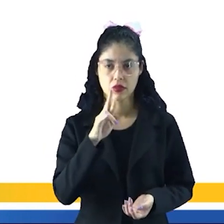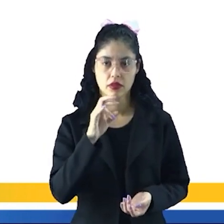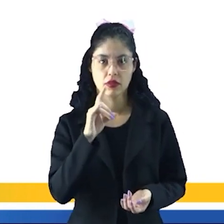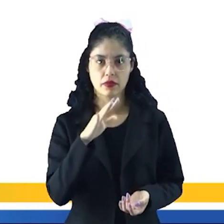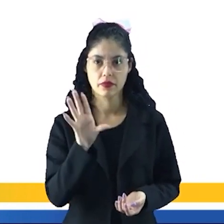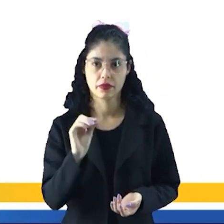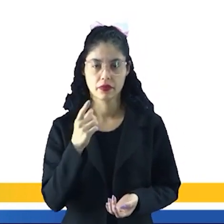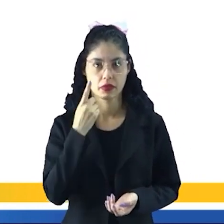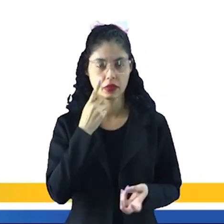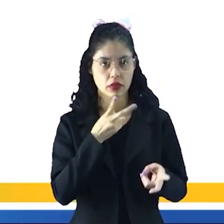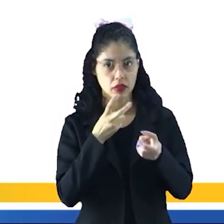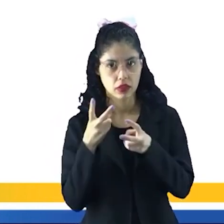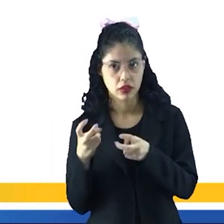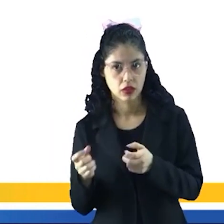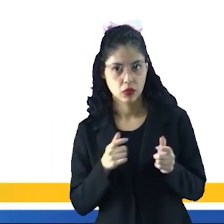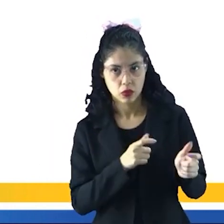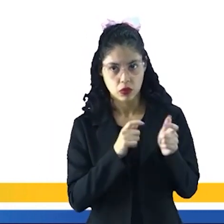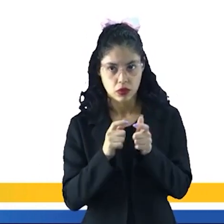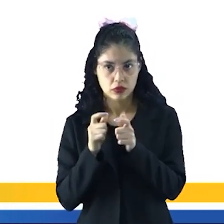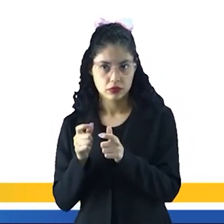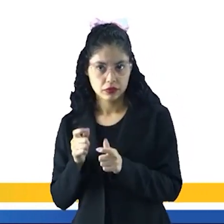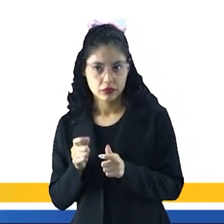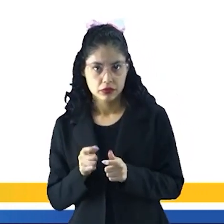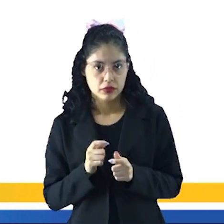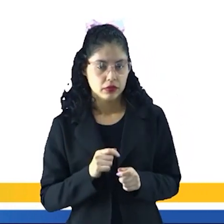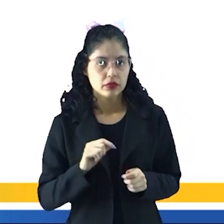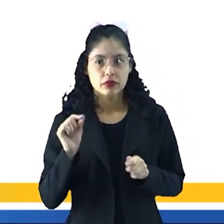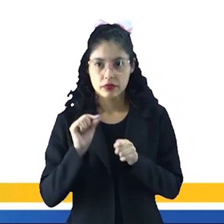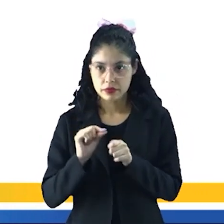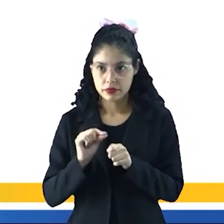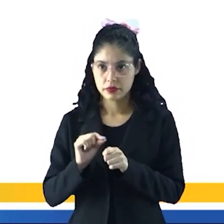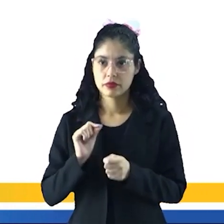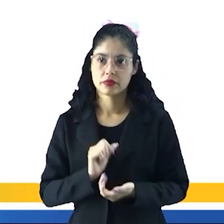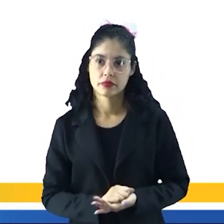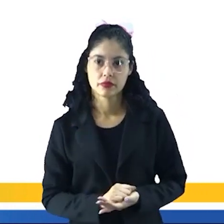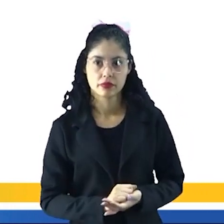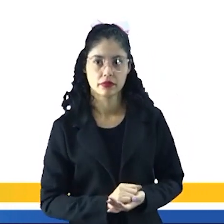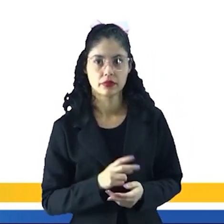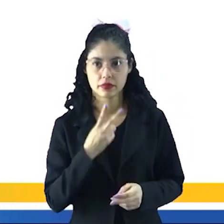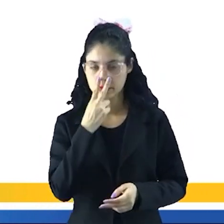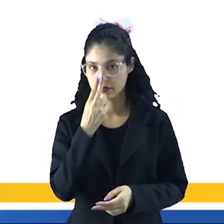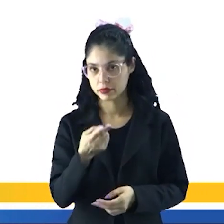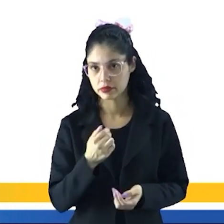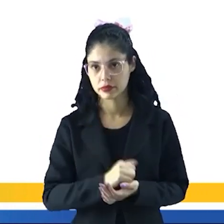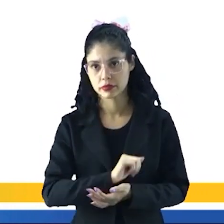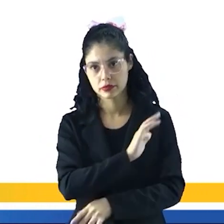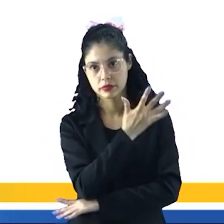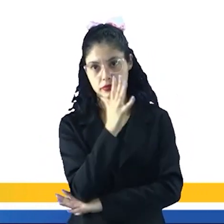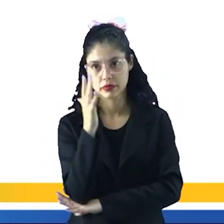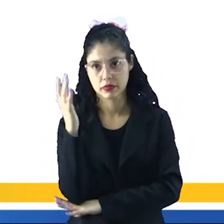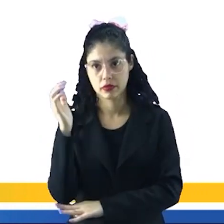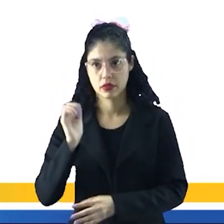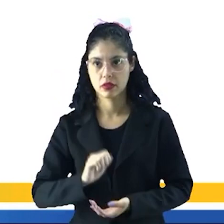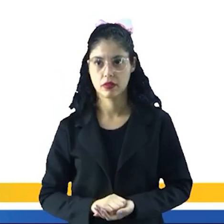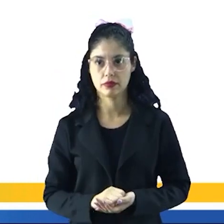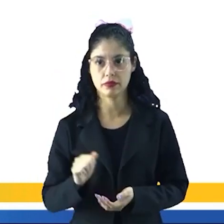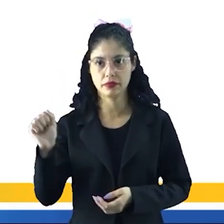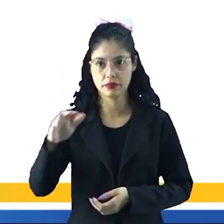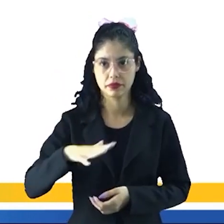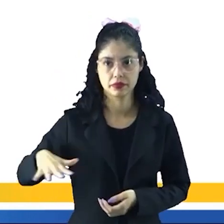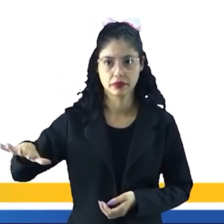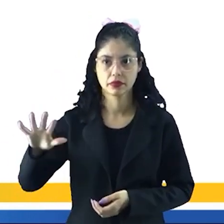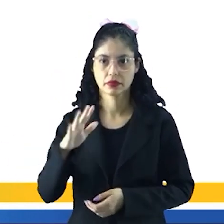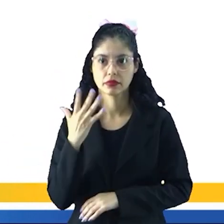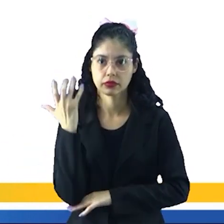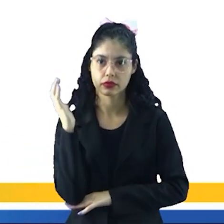Eu quero que vocês observem bem o espaço onde essa obra está localizada. Parece que é uma floresta, né? Um campo,